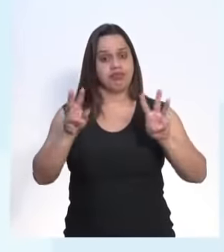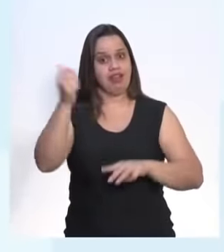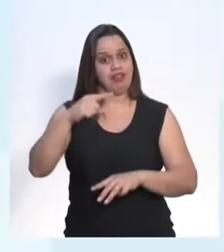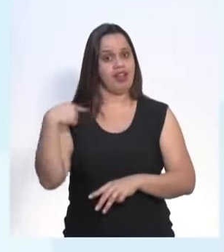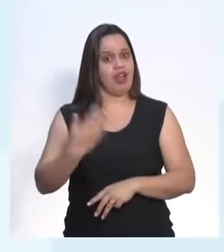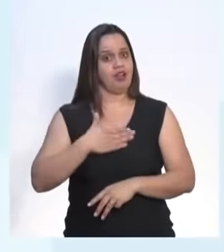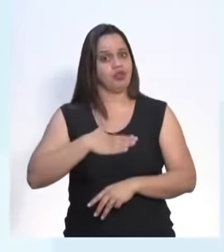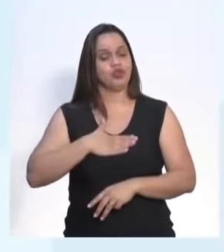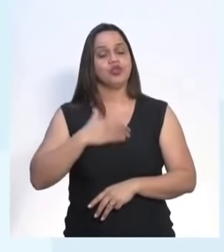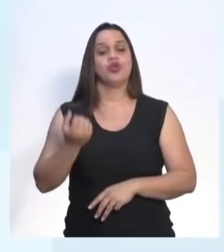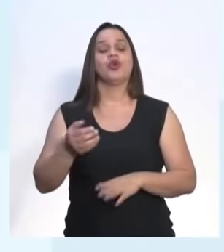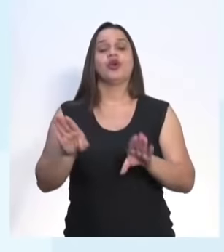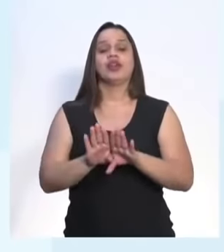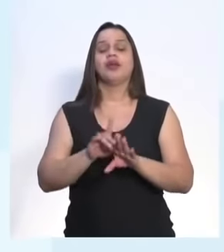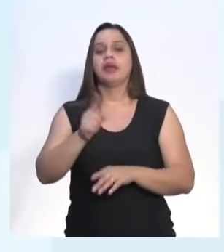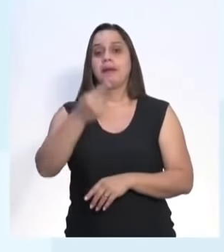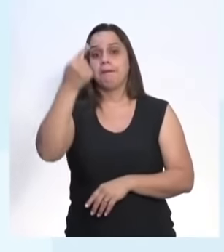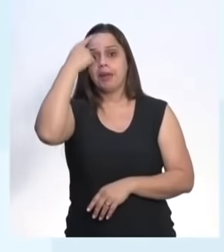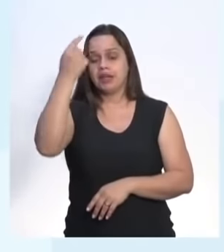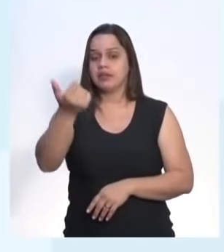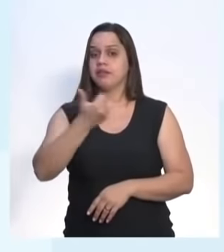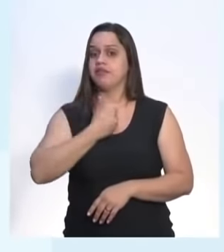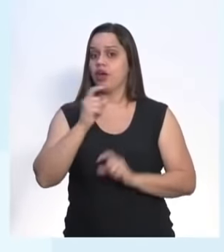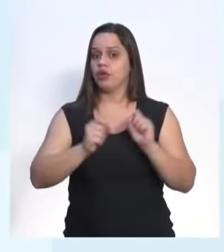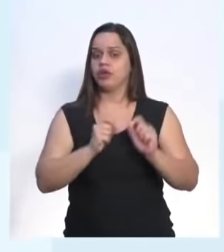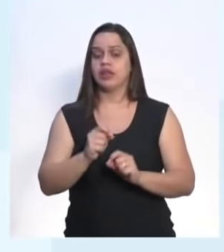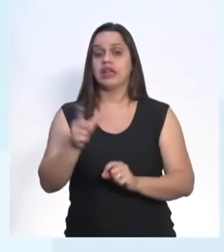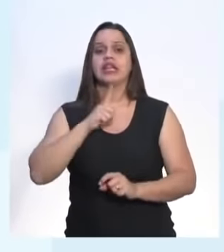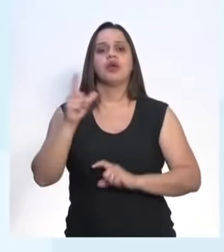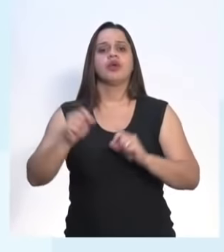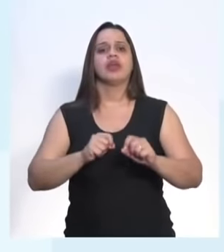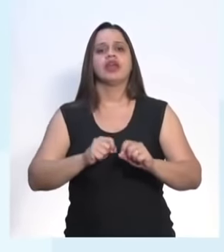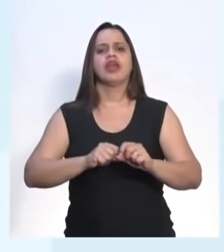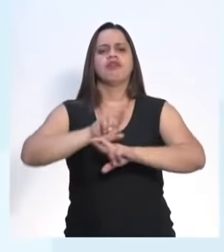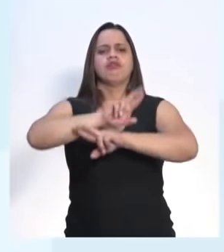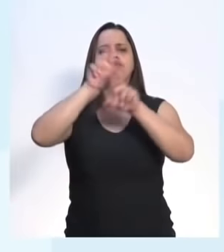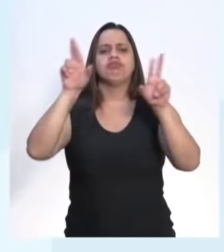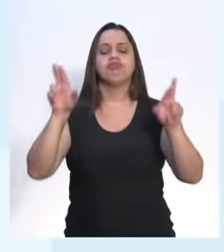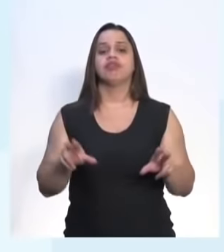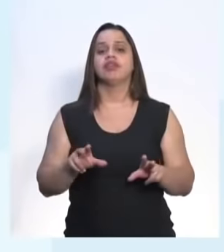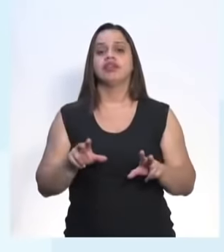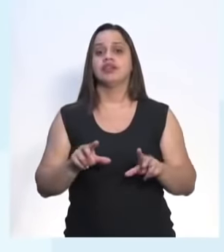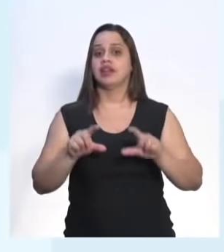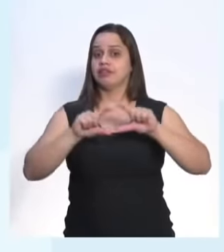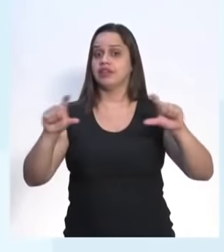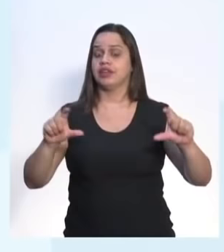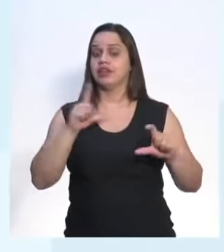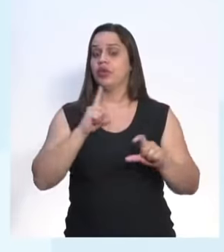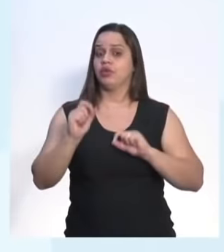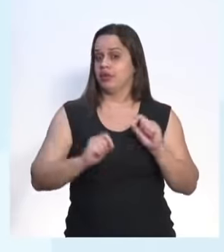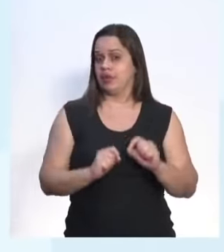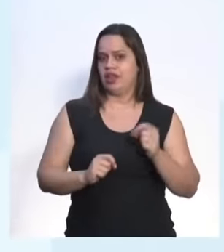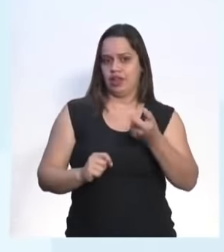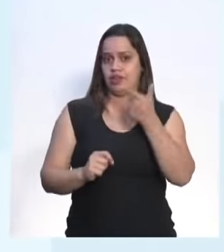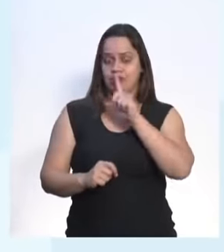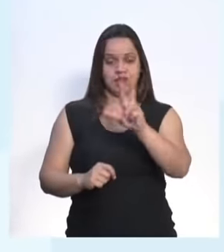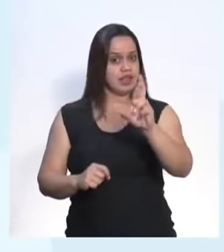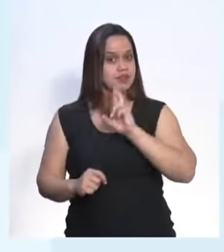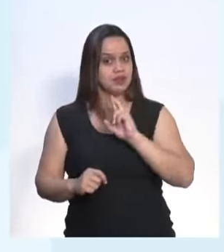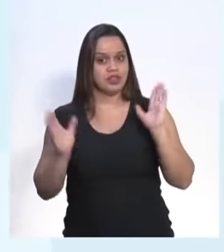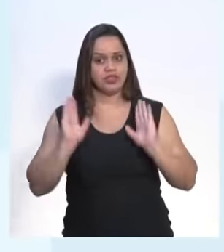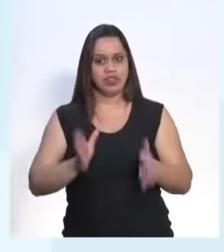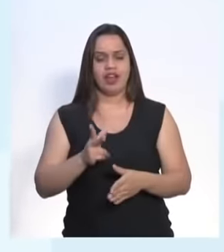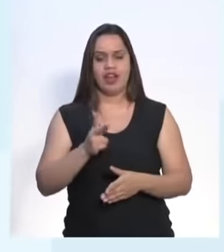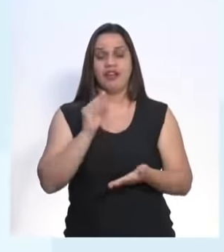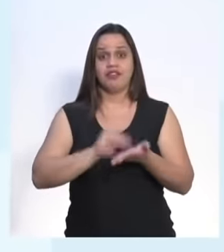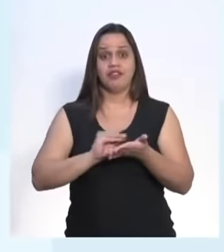e pelo link. E aí pensa para mim, o que nós temos aqui? Que tipo de variação que nós temos nesse sentido? Será que eles conseguem responder agora, que falta